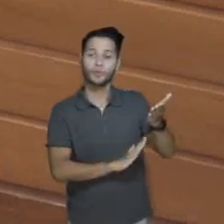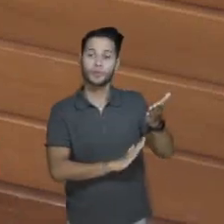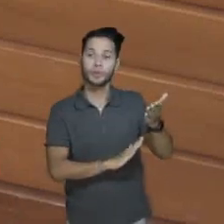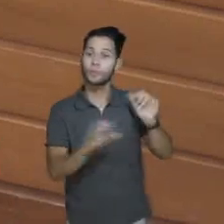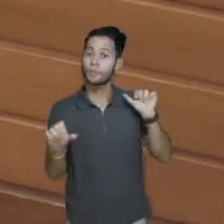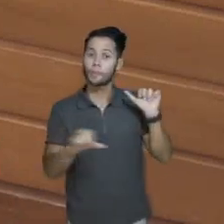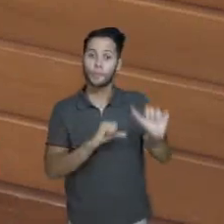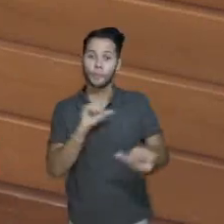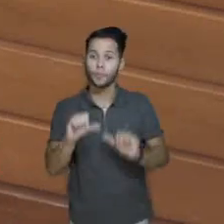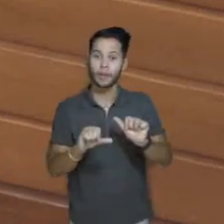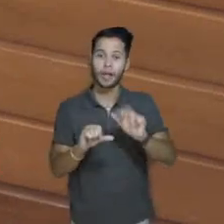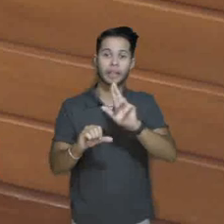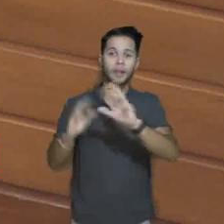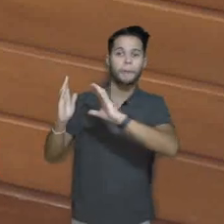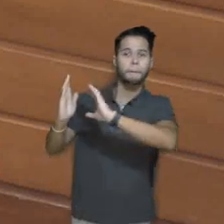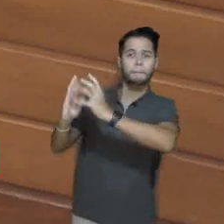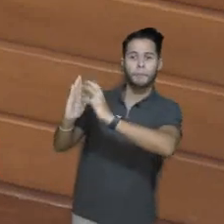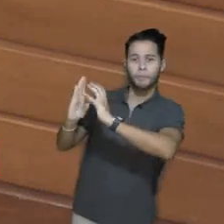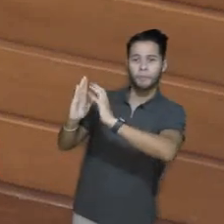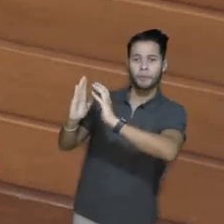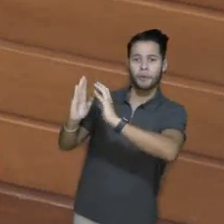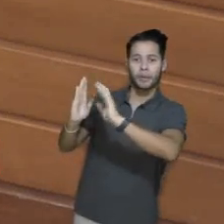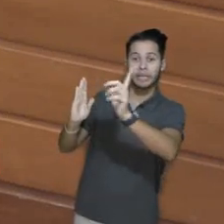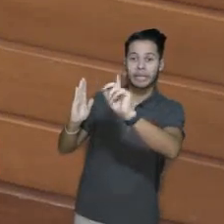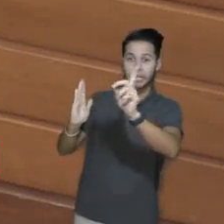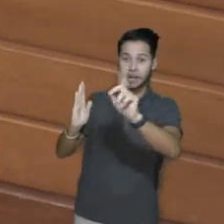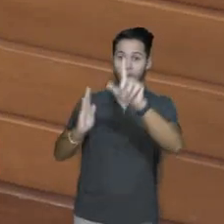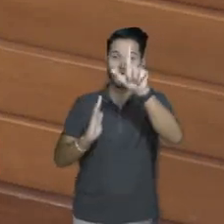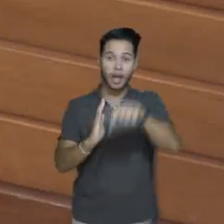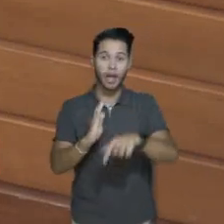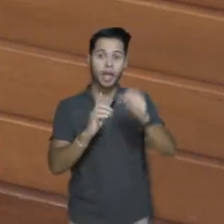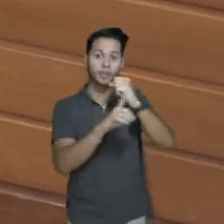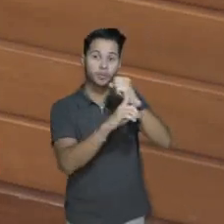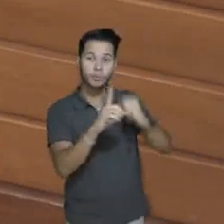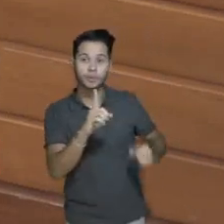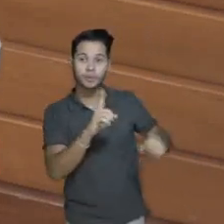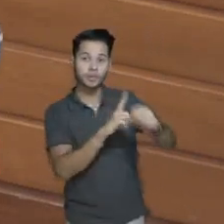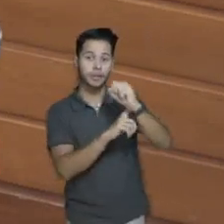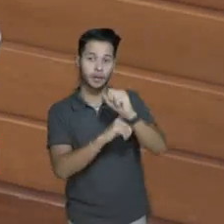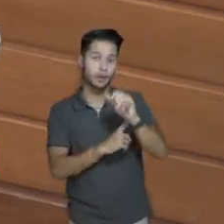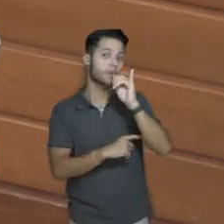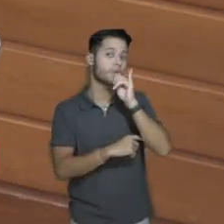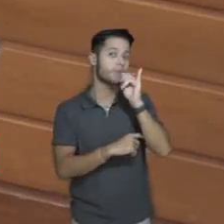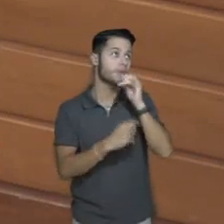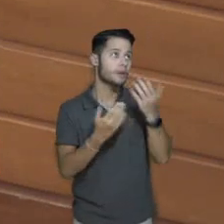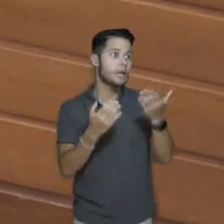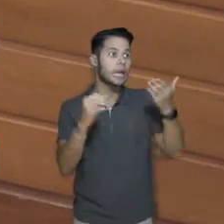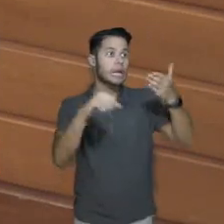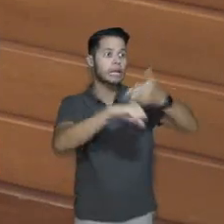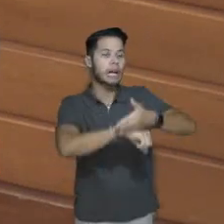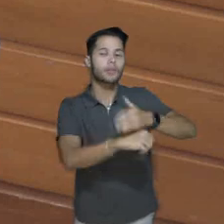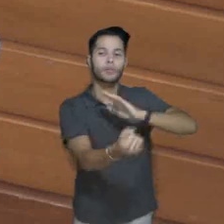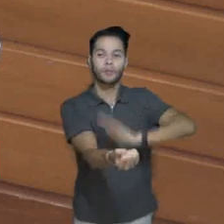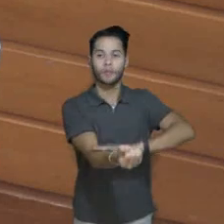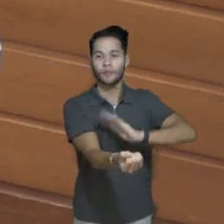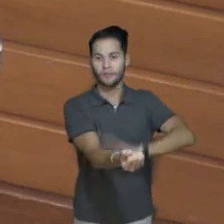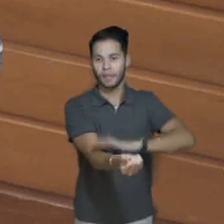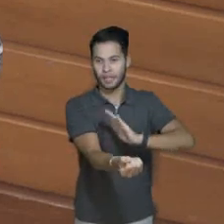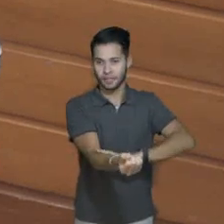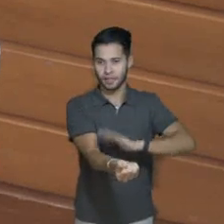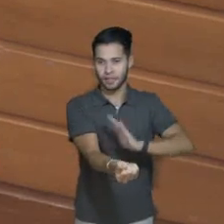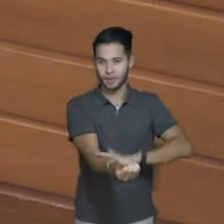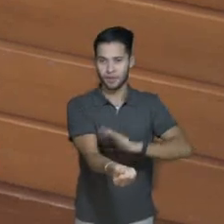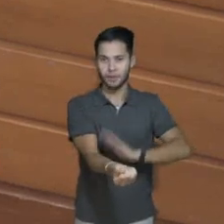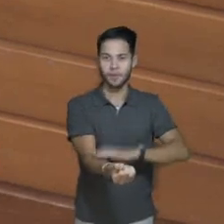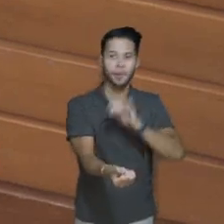político partidário mas essa armadilha política social de entrar no vício vicioso